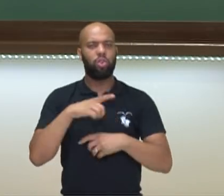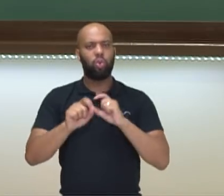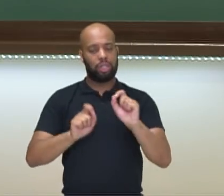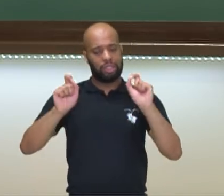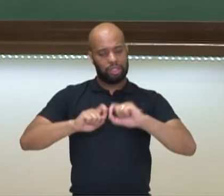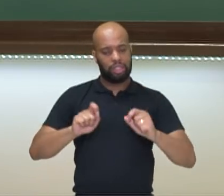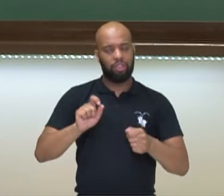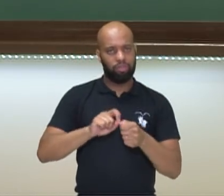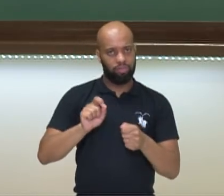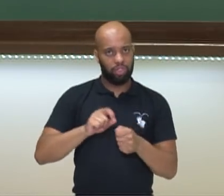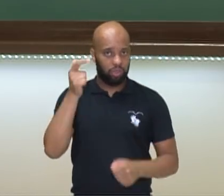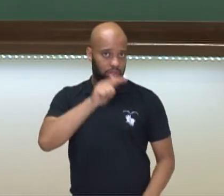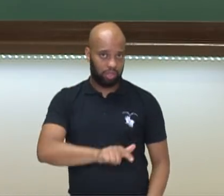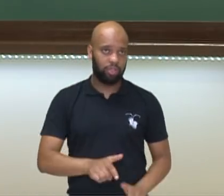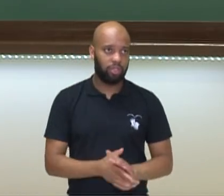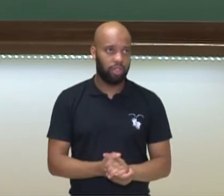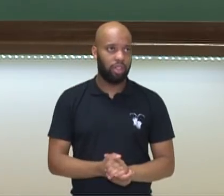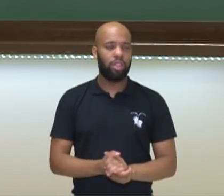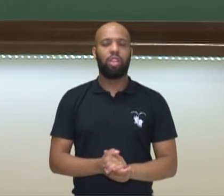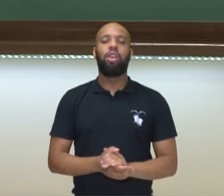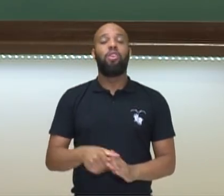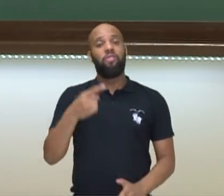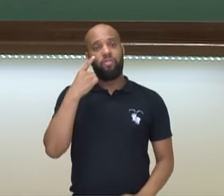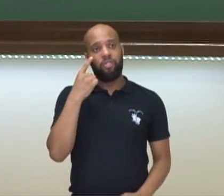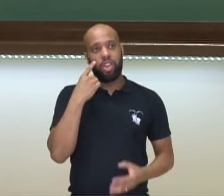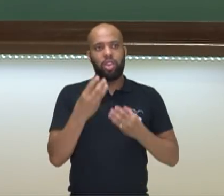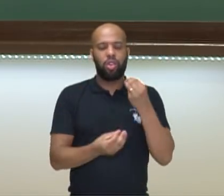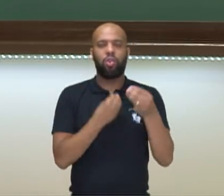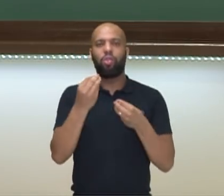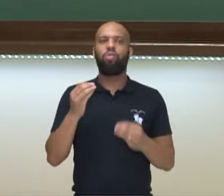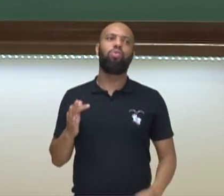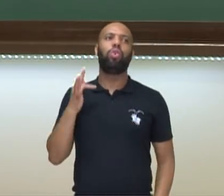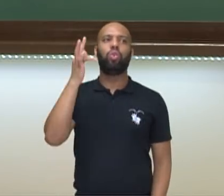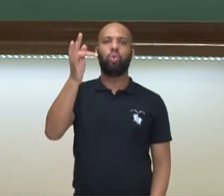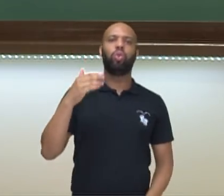possível de realizar, certo? Vamos ver como é que ela vai se